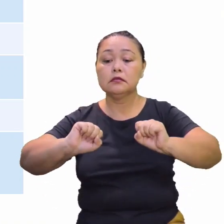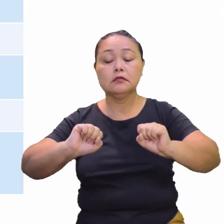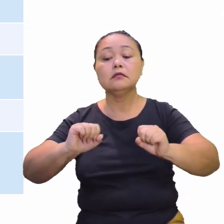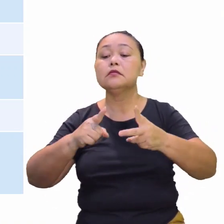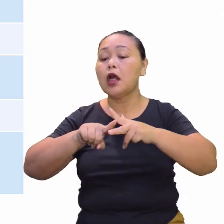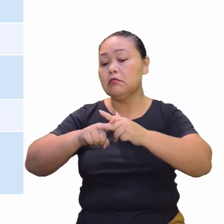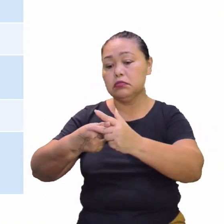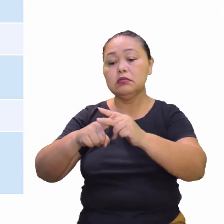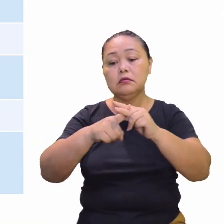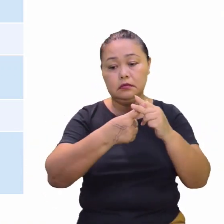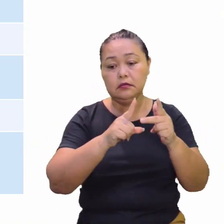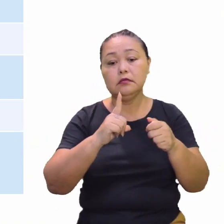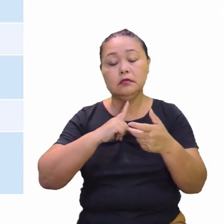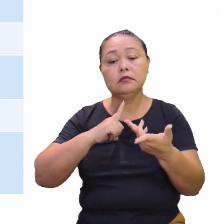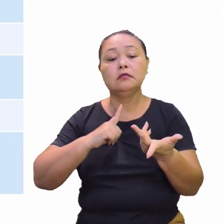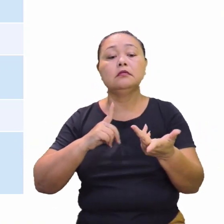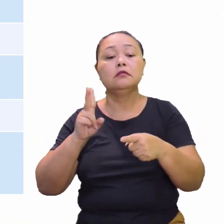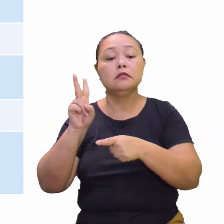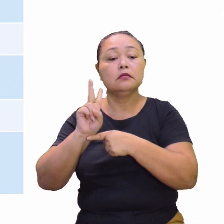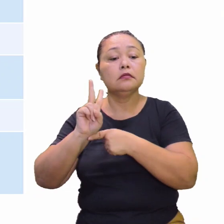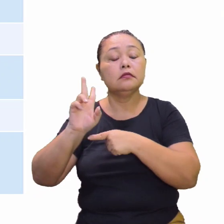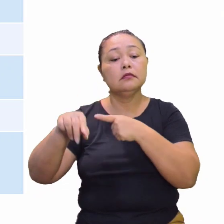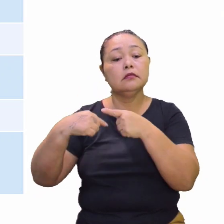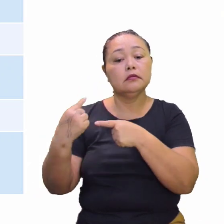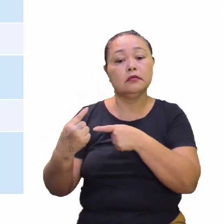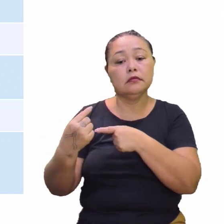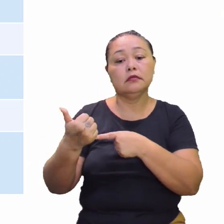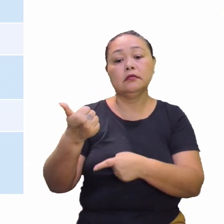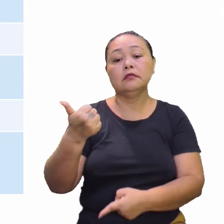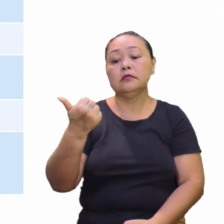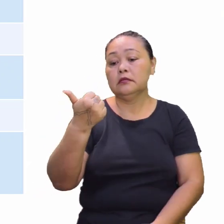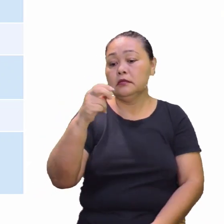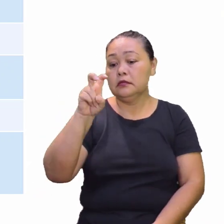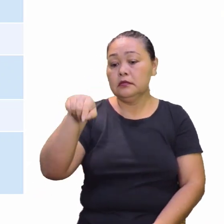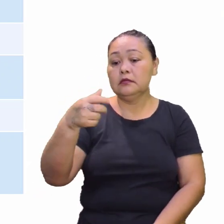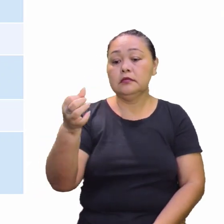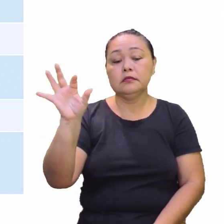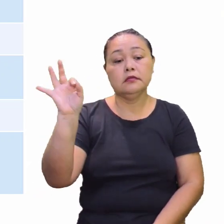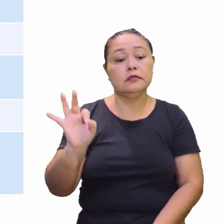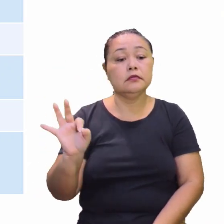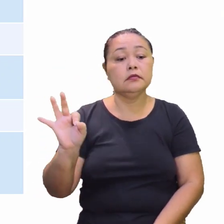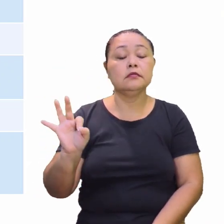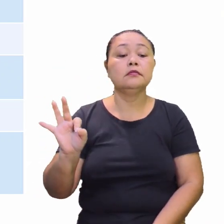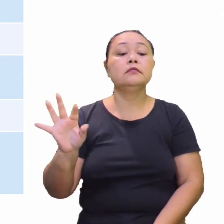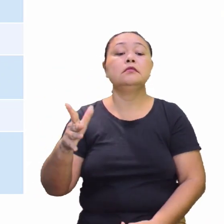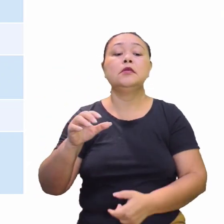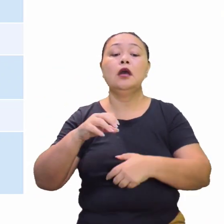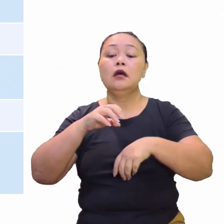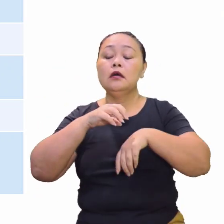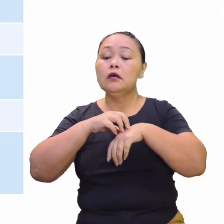motocicleta, as oficinas, né, professor Jorge? As manutenções. Então, 15,6%.